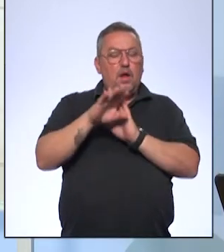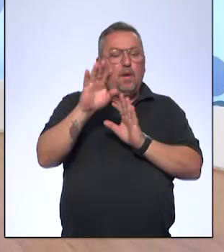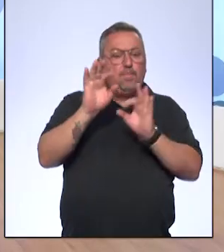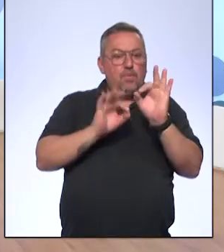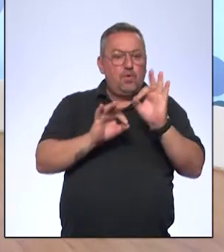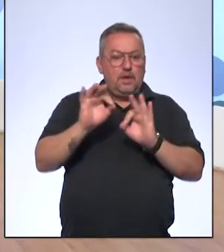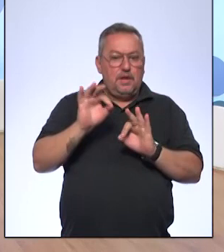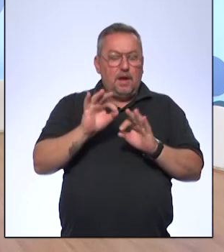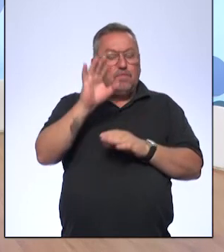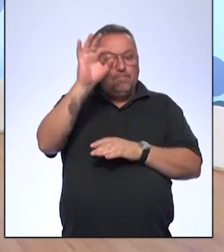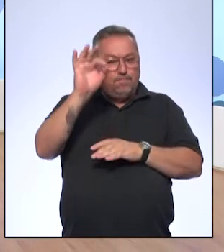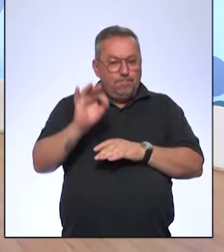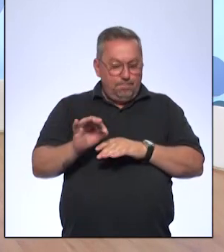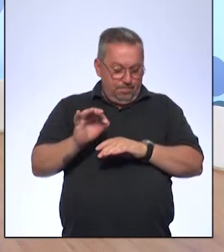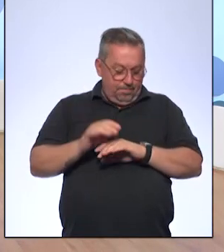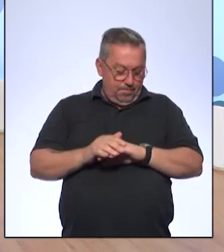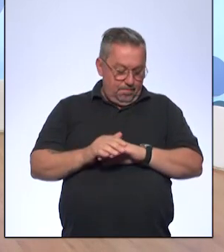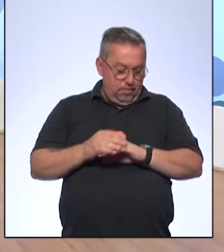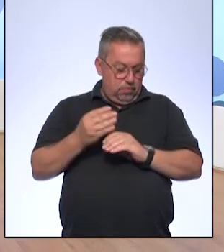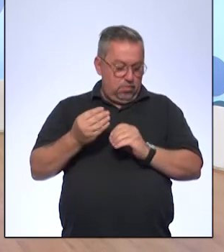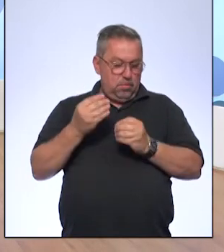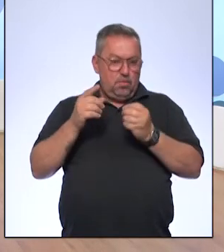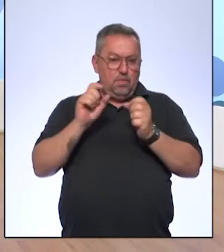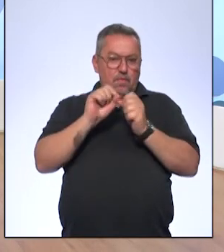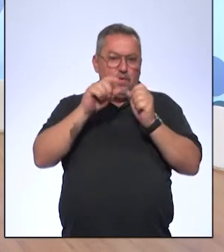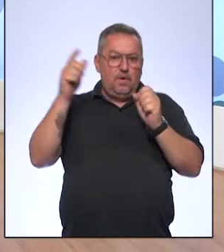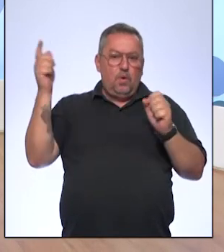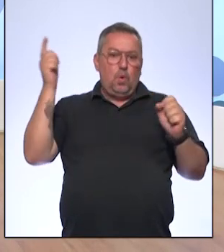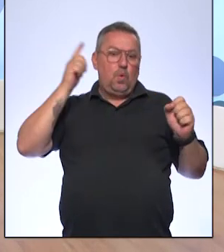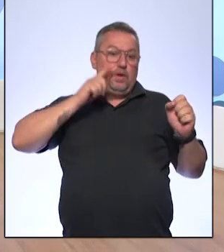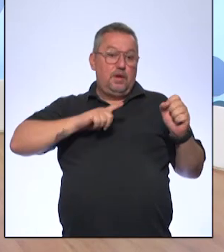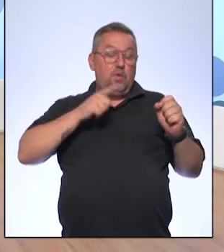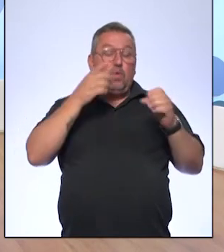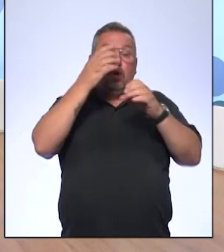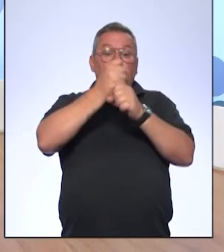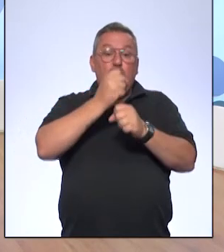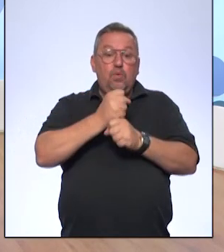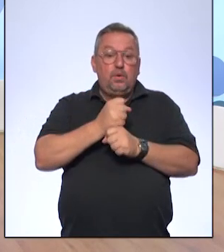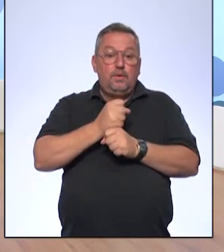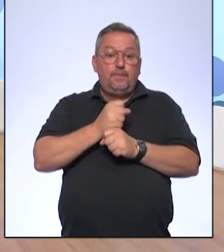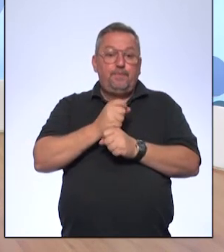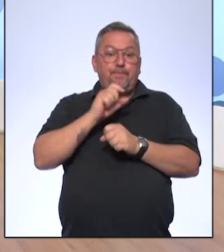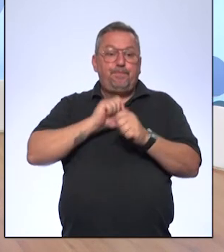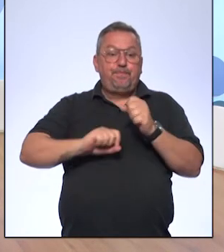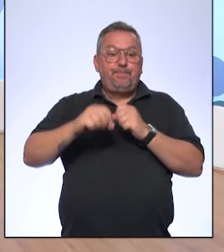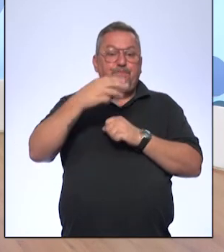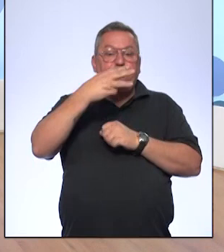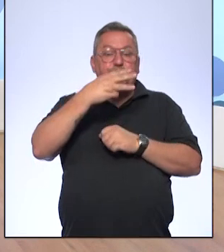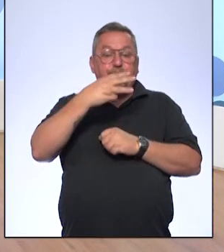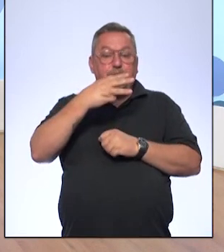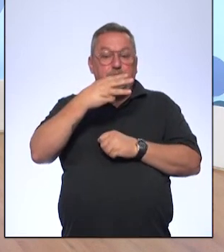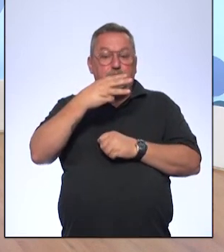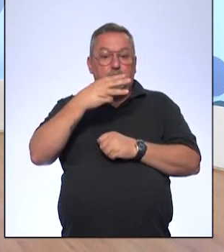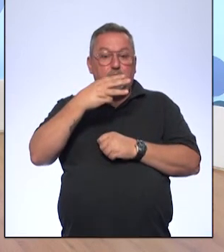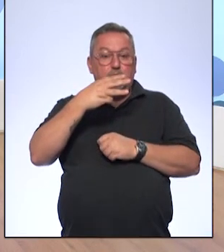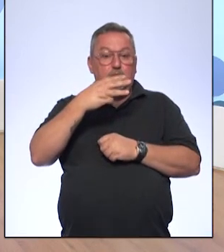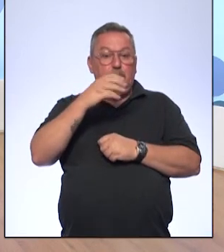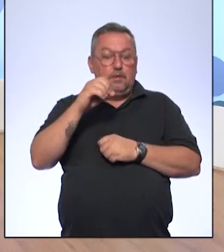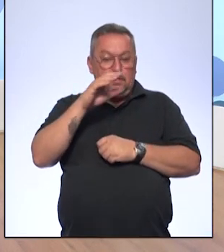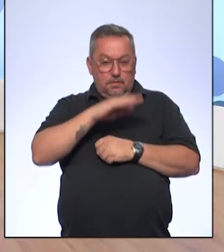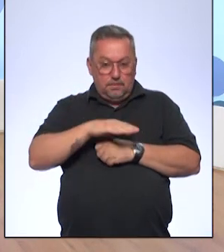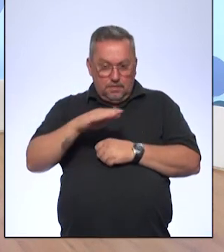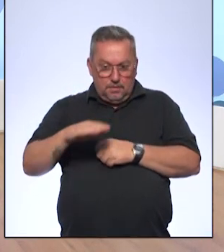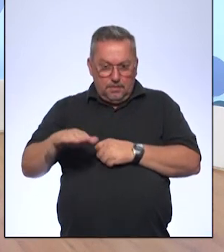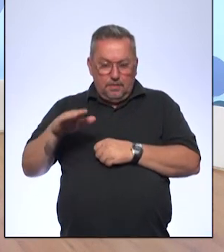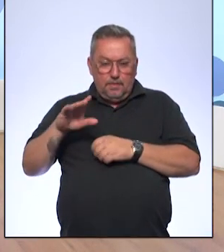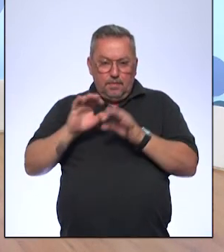né? Isso, como que, da onde, né? Como que você chegou, como que você calculou que os 30, as 30 crianças, né, os 30 alunos